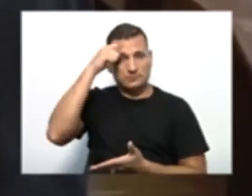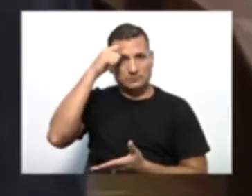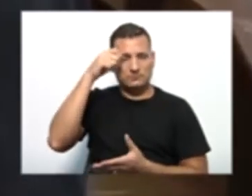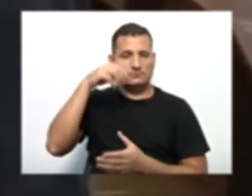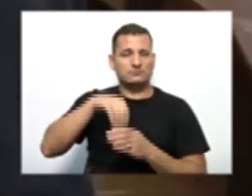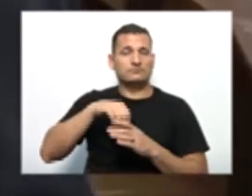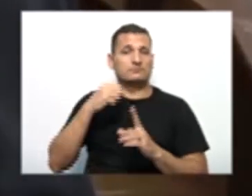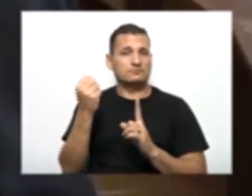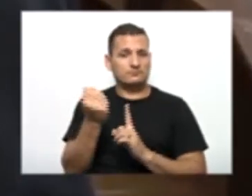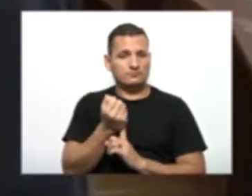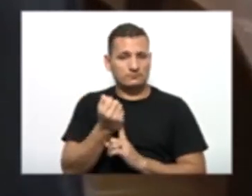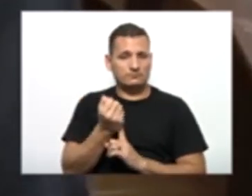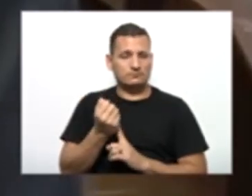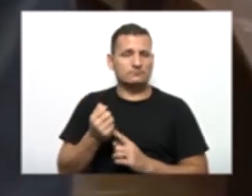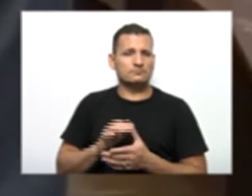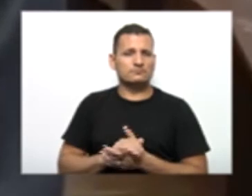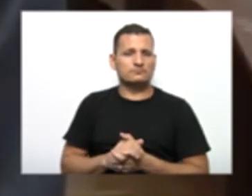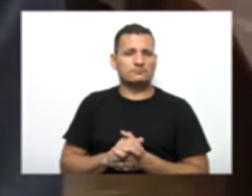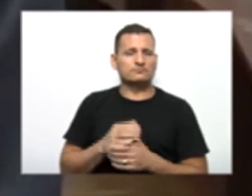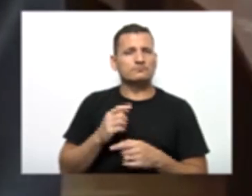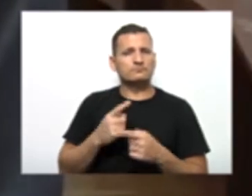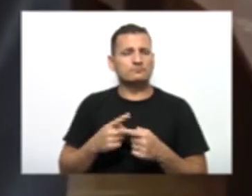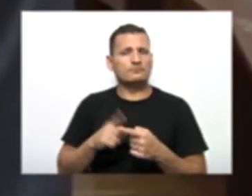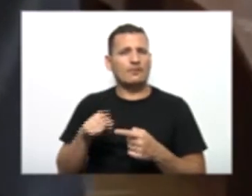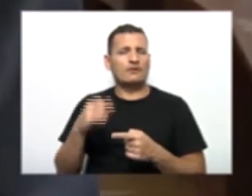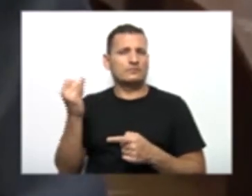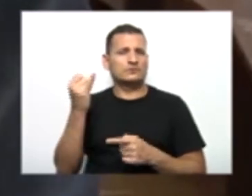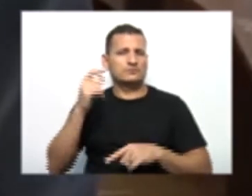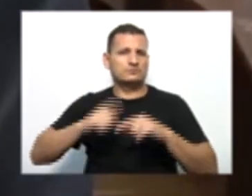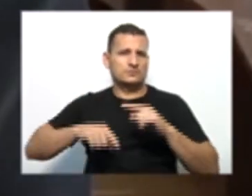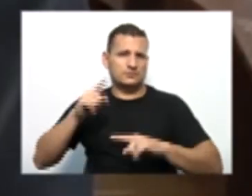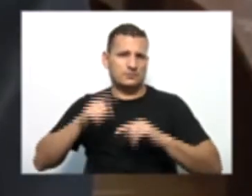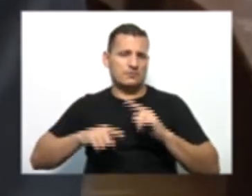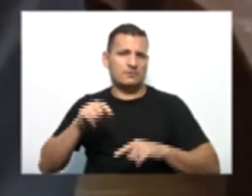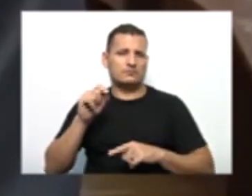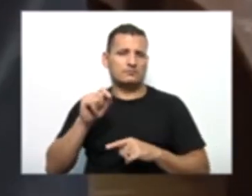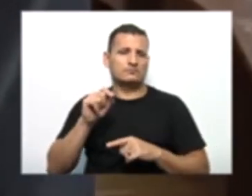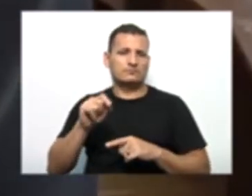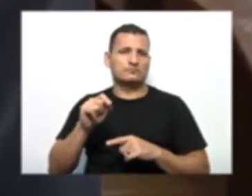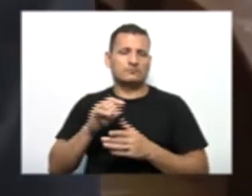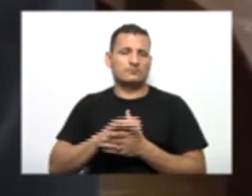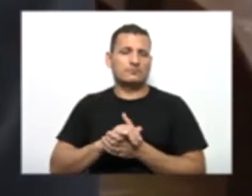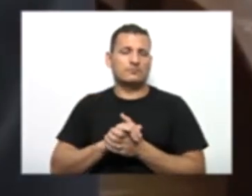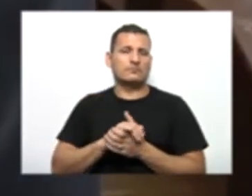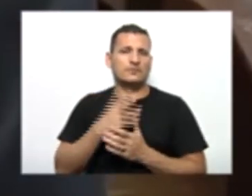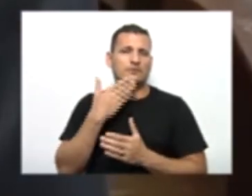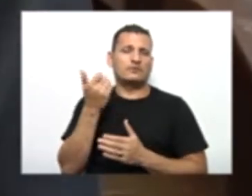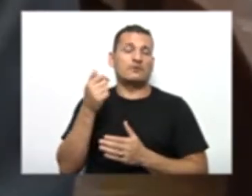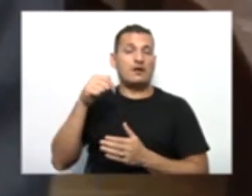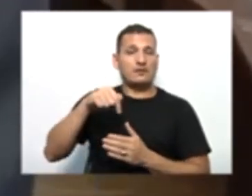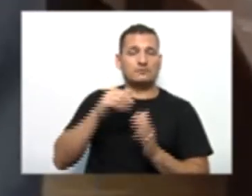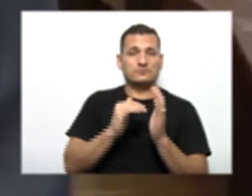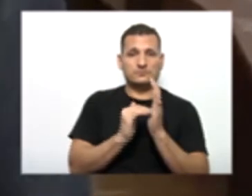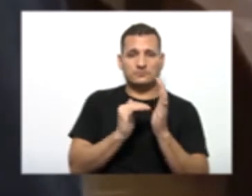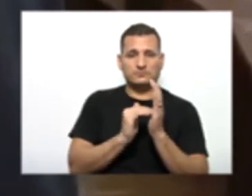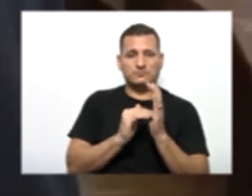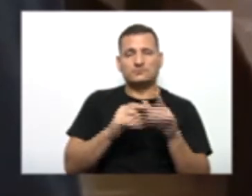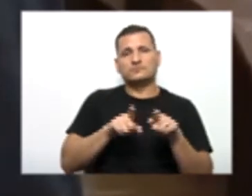negreiro, conhecer a importância dos negros para a construção da sociedade brasileira.